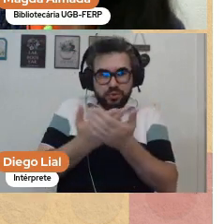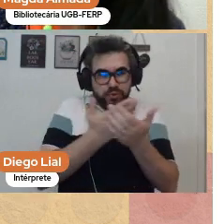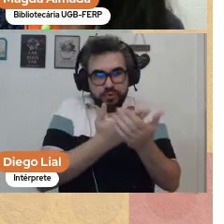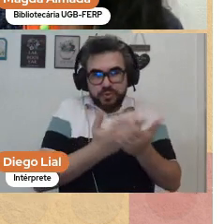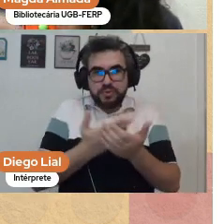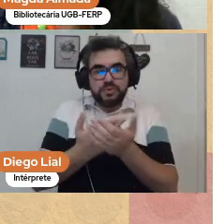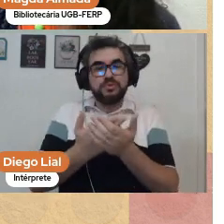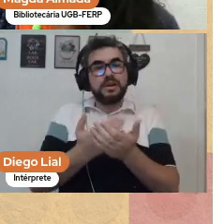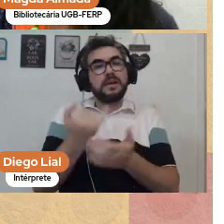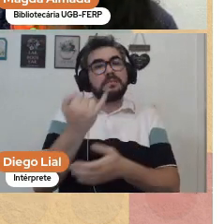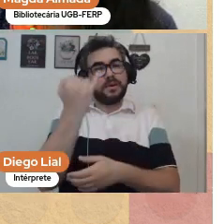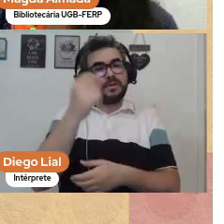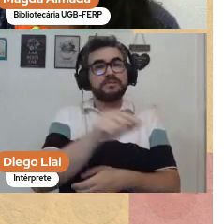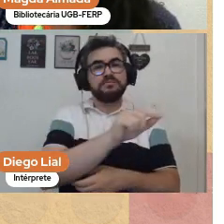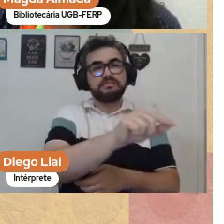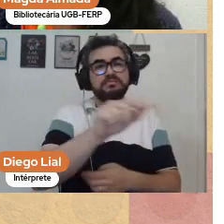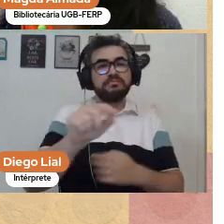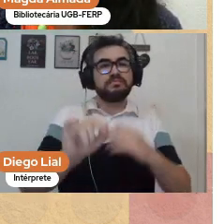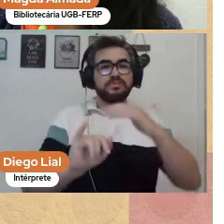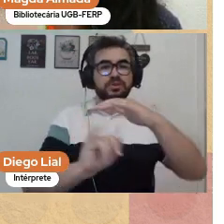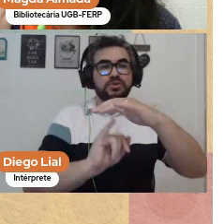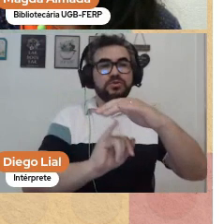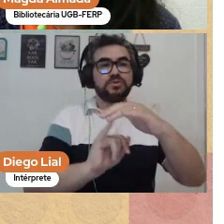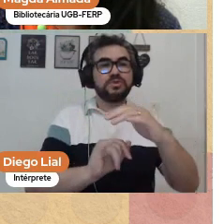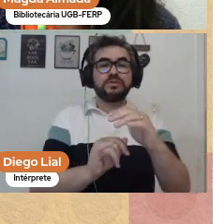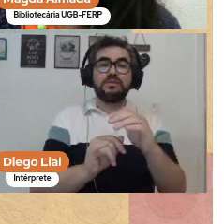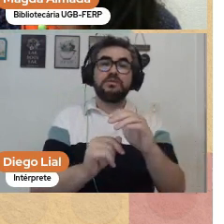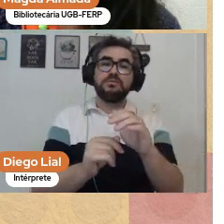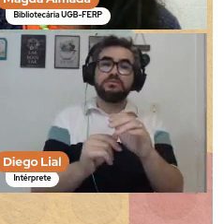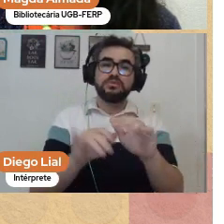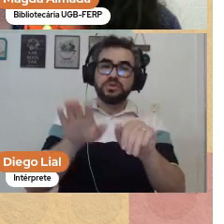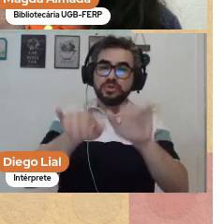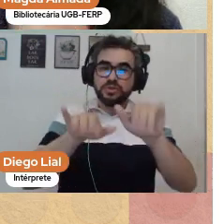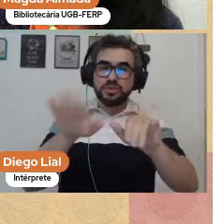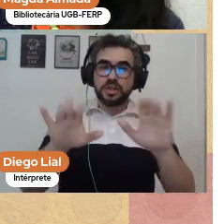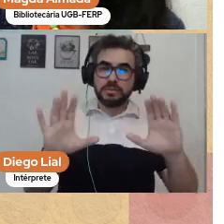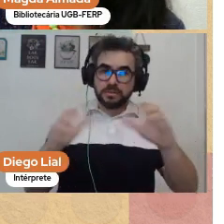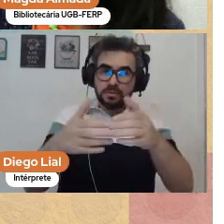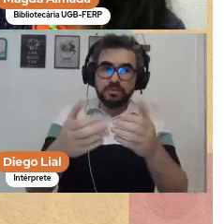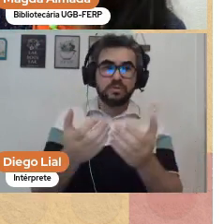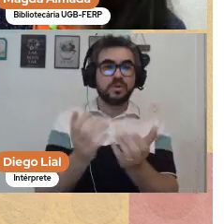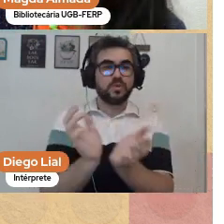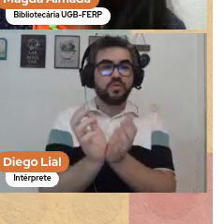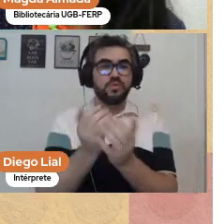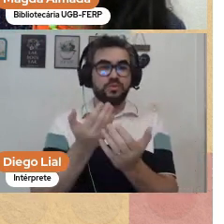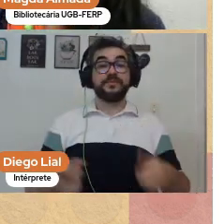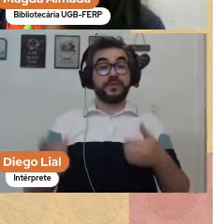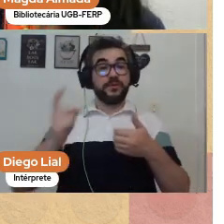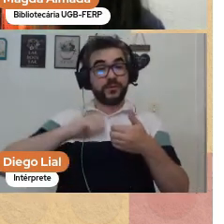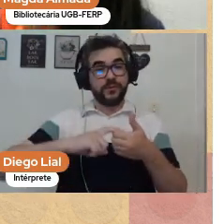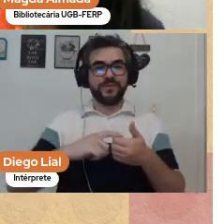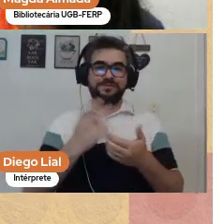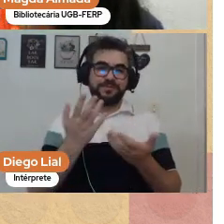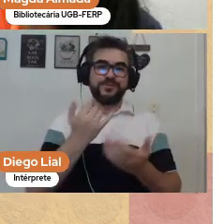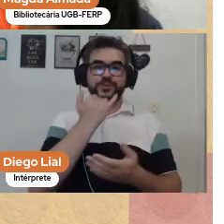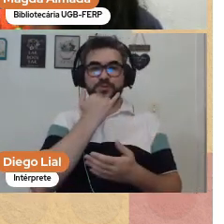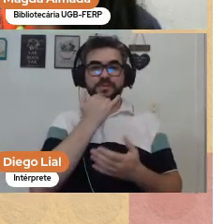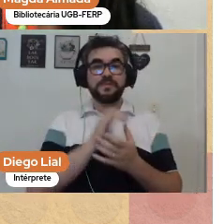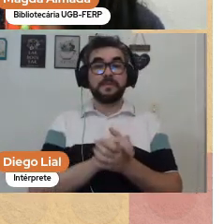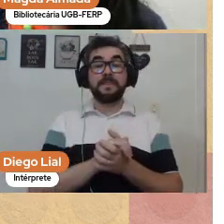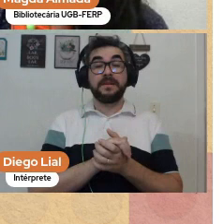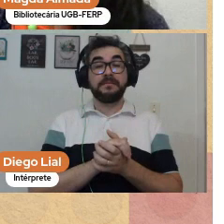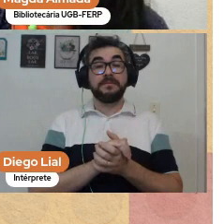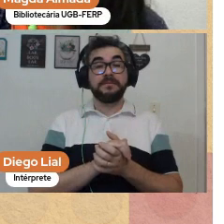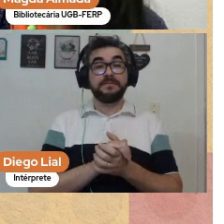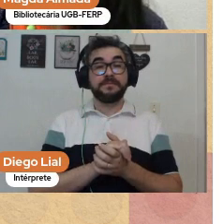de estudo que seja mensal, mas que tenha essa troca de experiência. Se eu estou já fazendo teste, eu pergunto ao